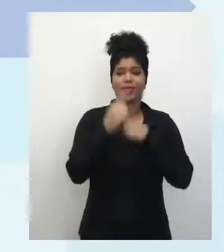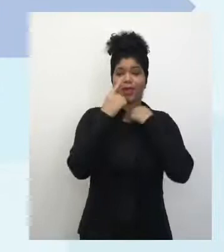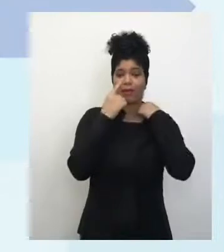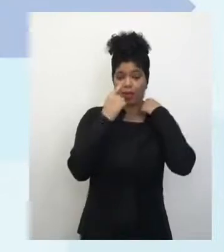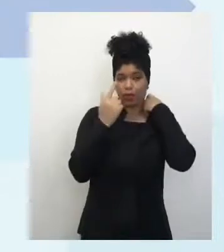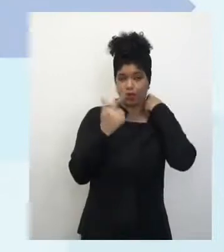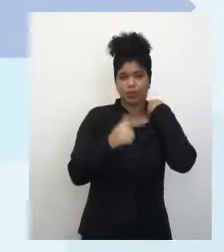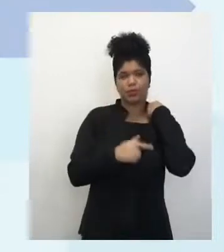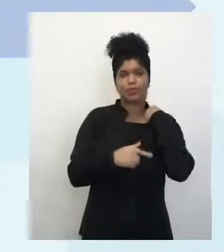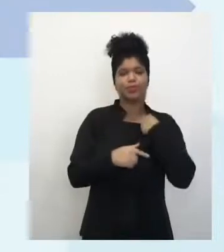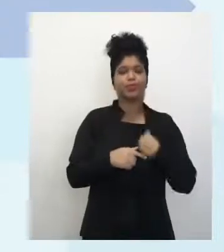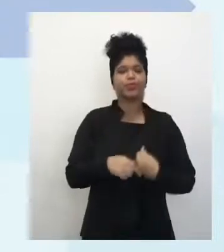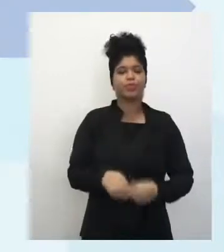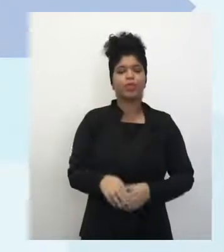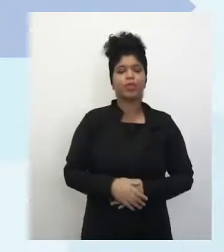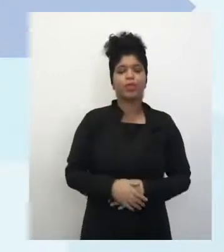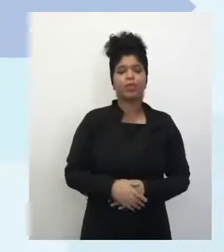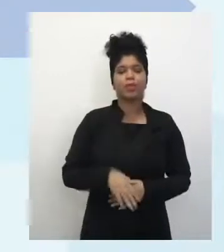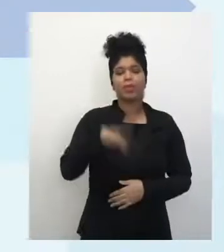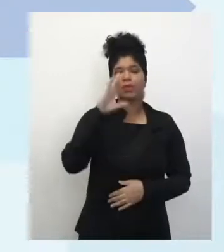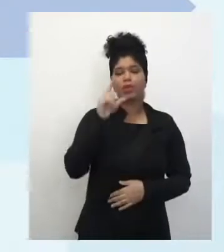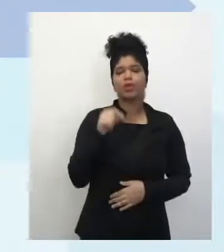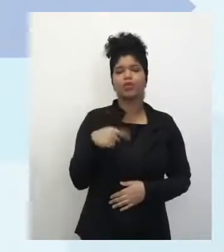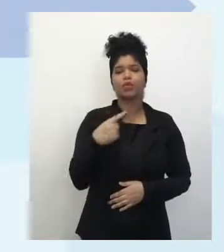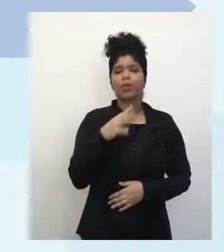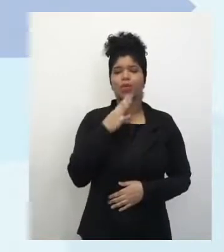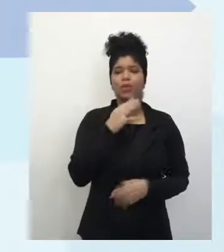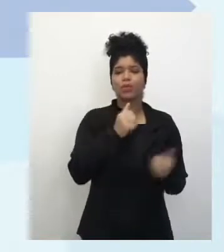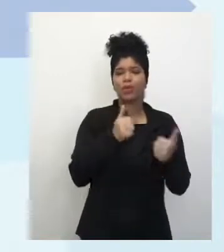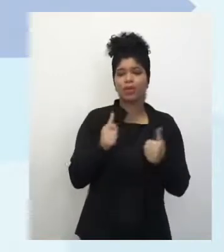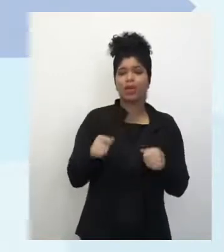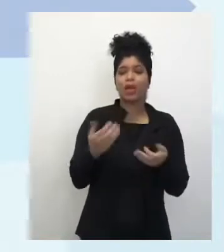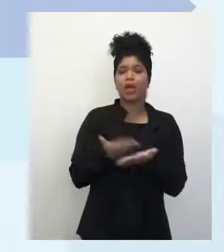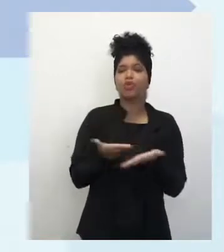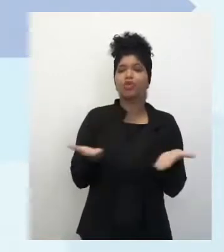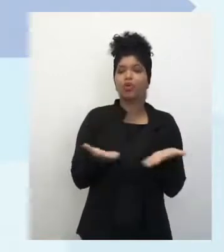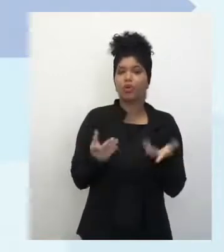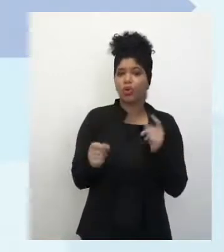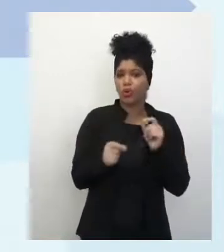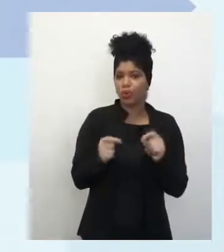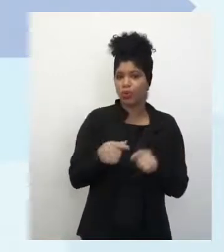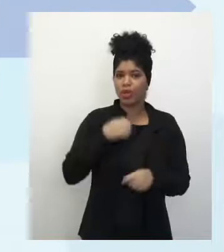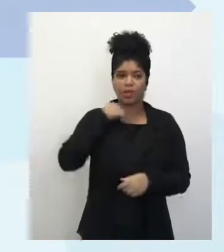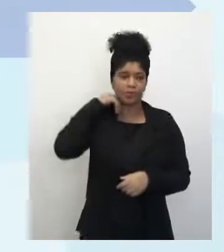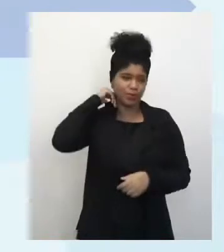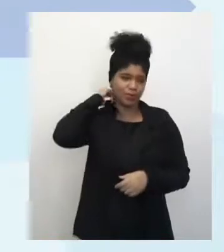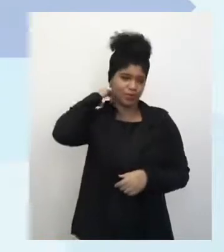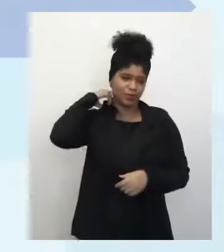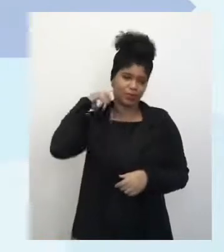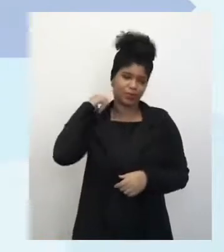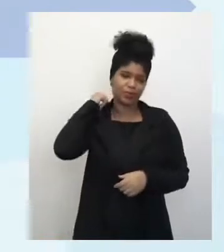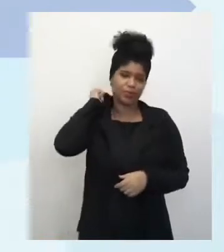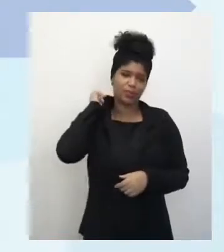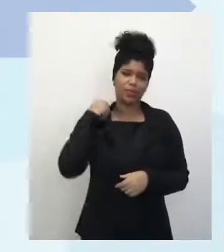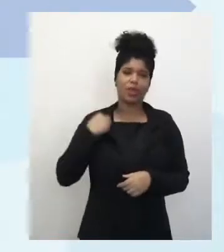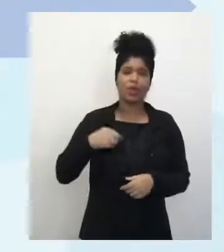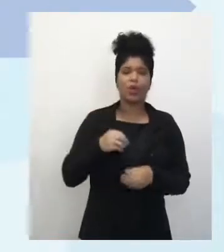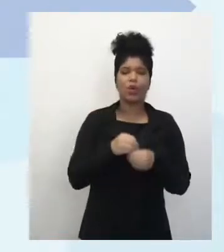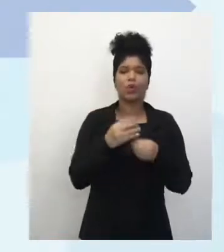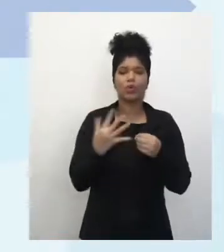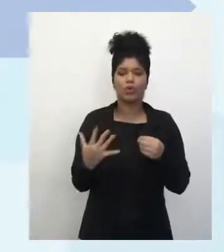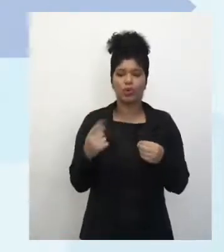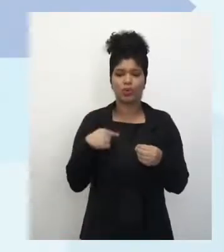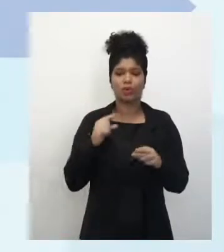vamos ver quais são os objetos de conhecimento que iremos trabalhar na aula de hoje. Ou seja, quais são aqueles conteúdos, que a gente aprofunda um pouquinho